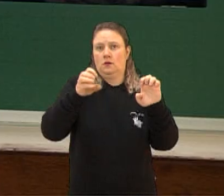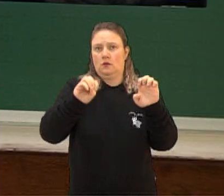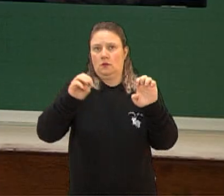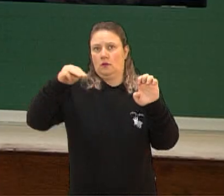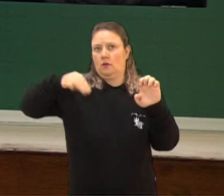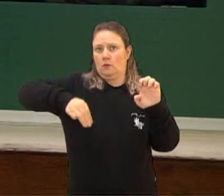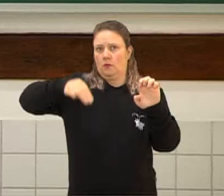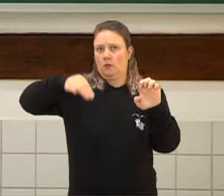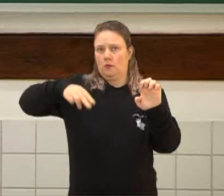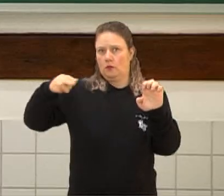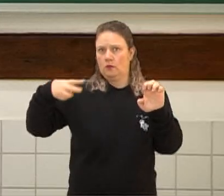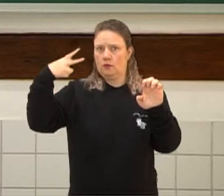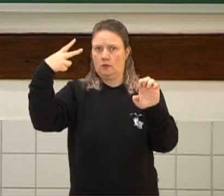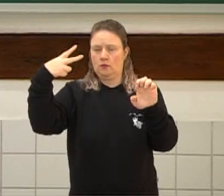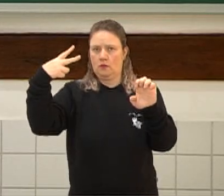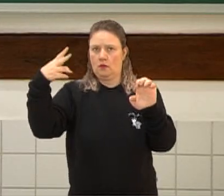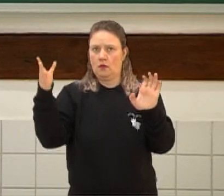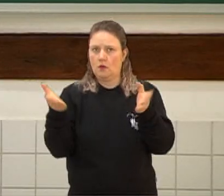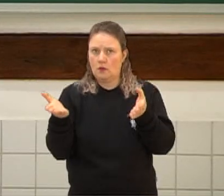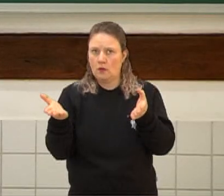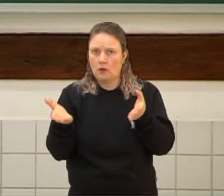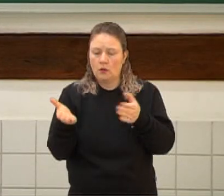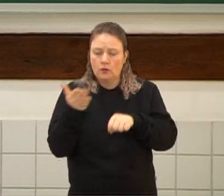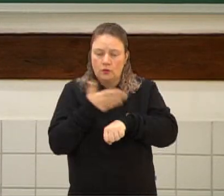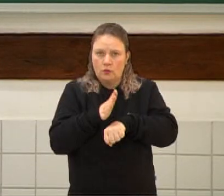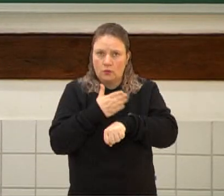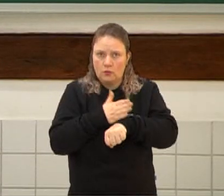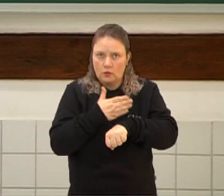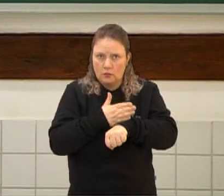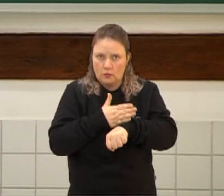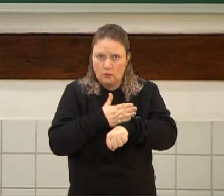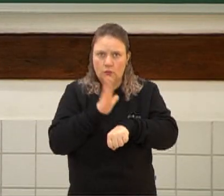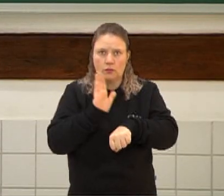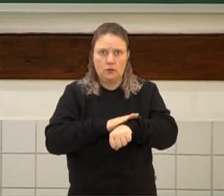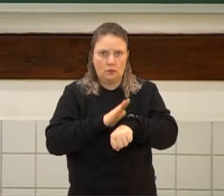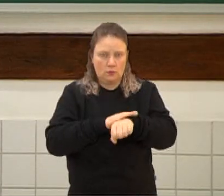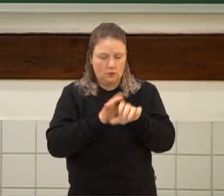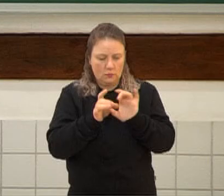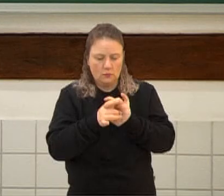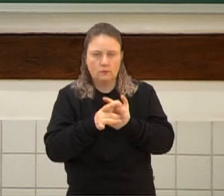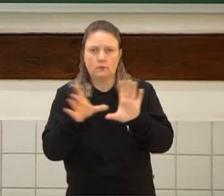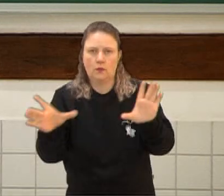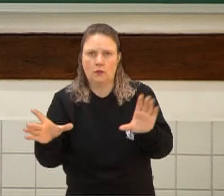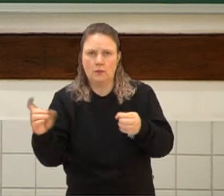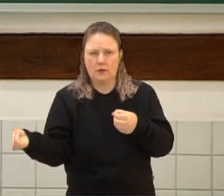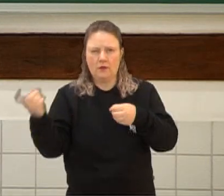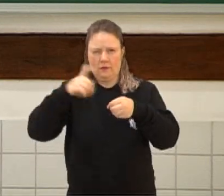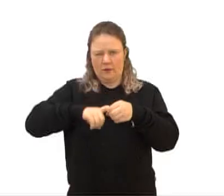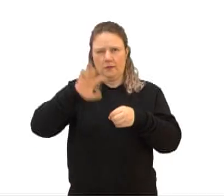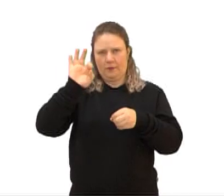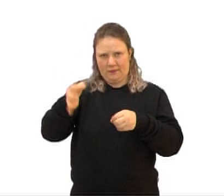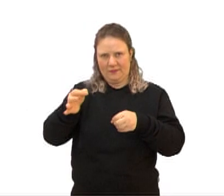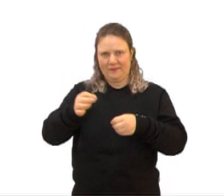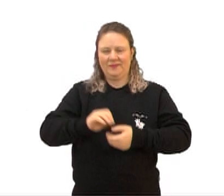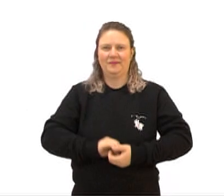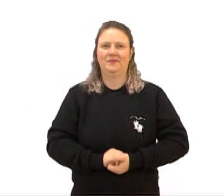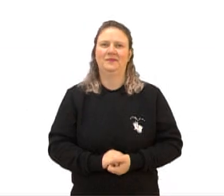Eu vou deixar um pouquinho aí com vocês um tempinho para vocês solucionarem e volto com a correção.